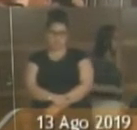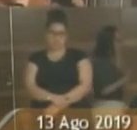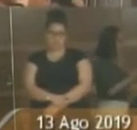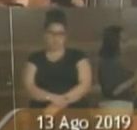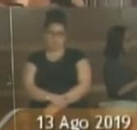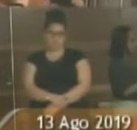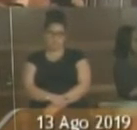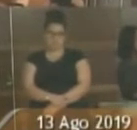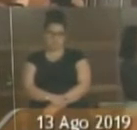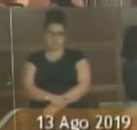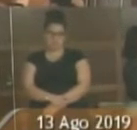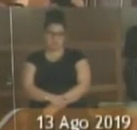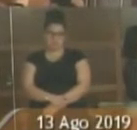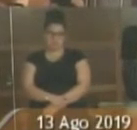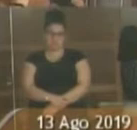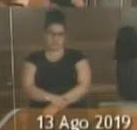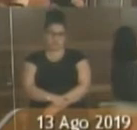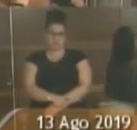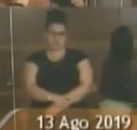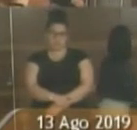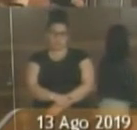Tite.